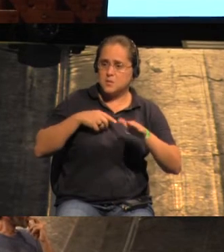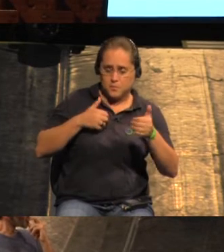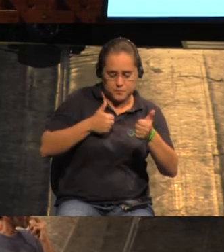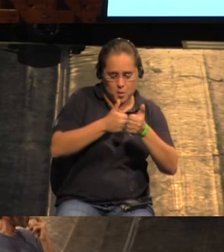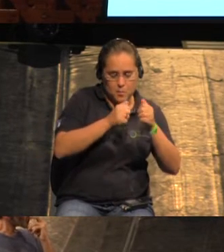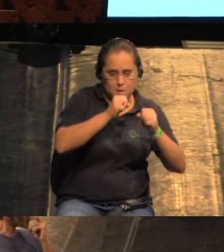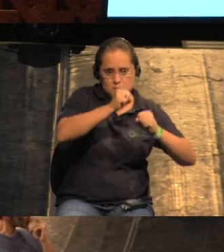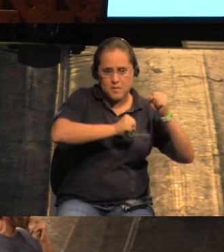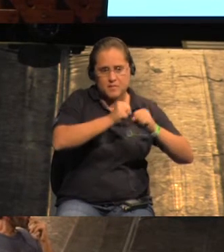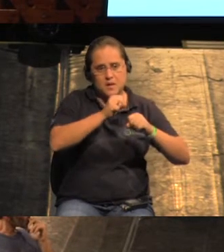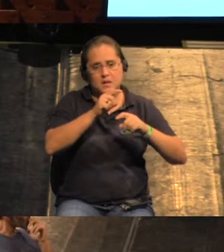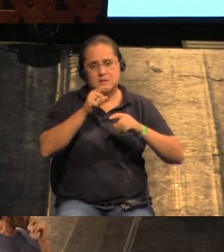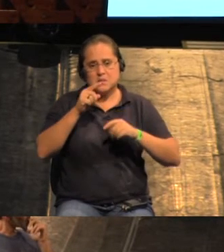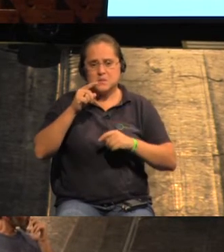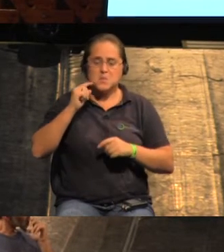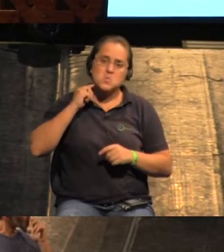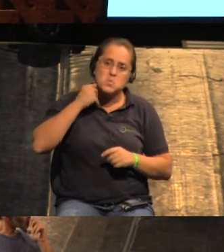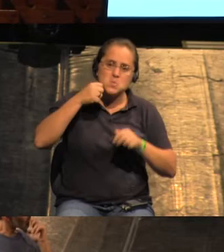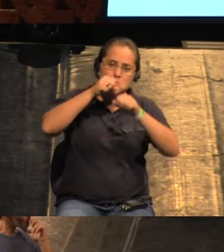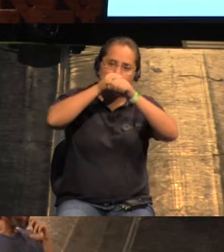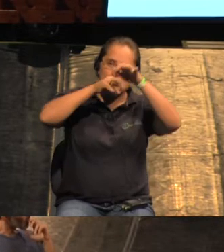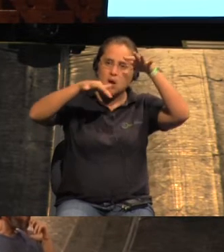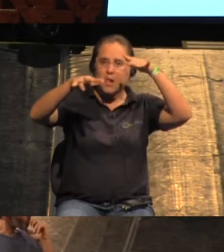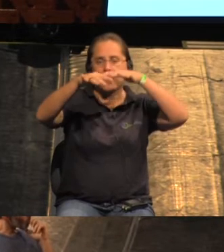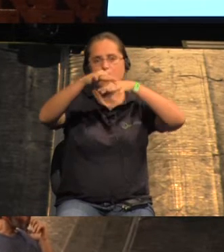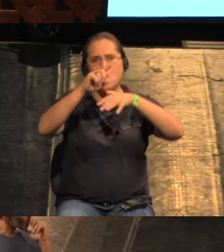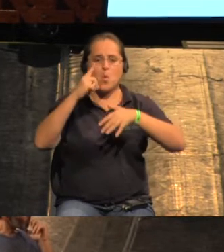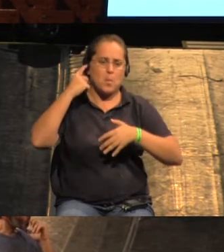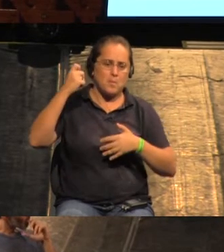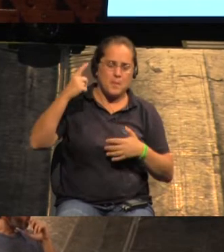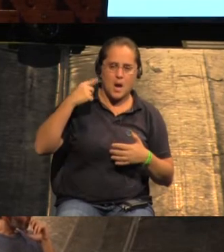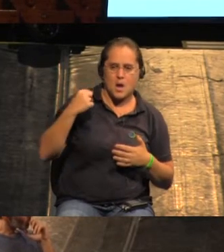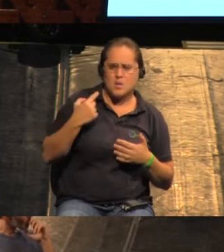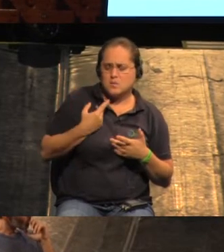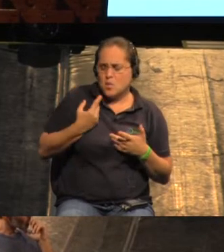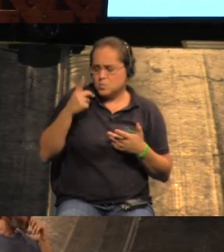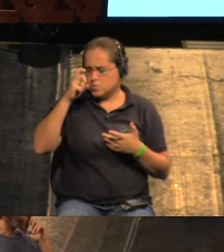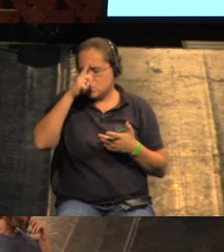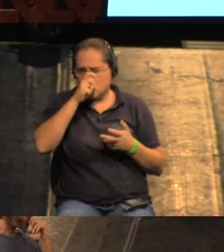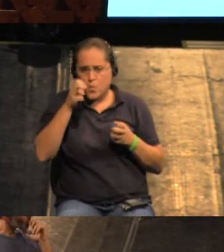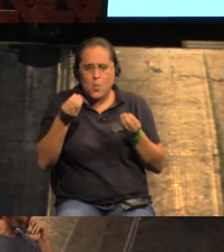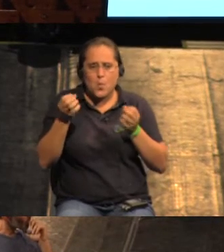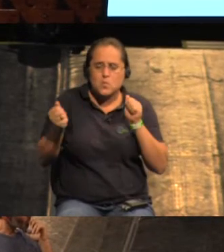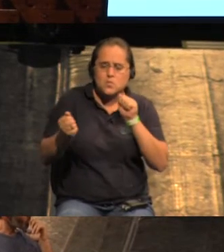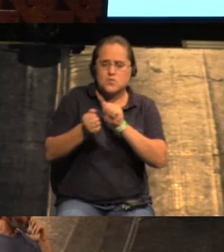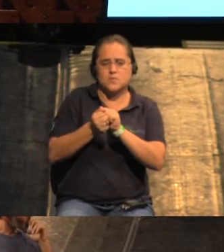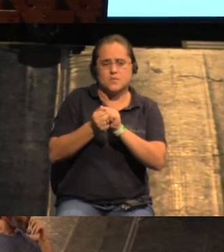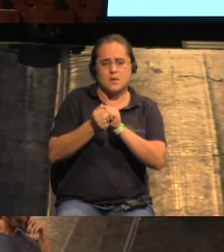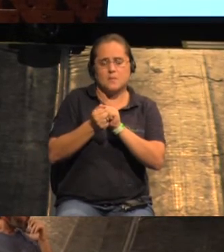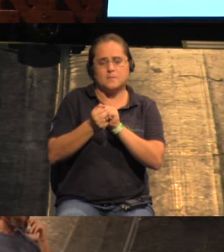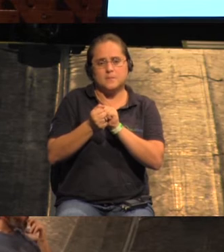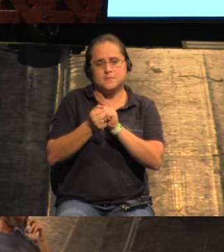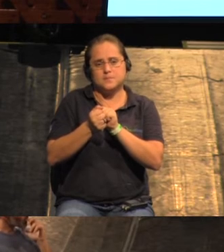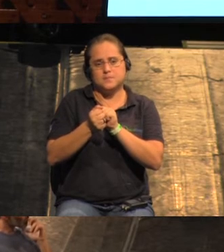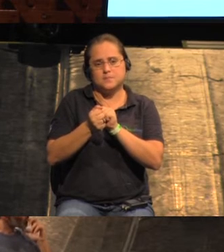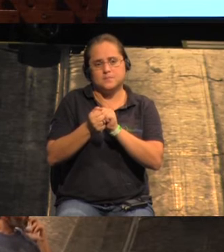E eu tenho um dilema aqui de como juntar